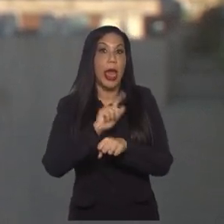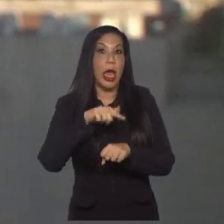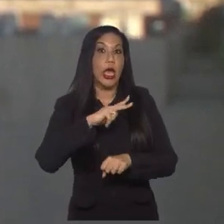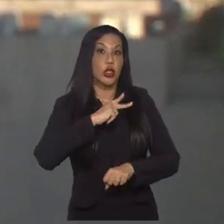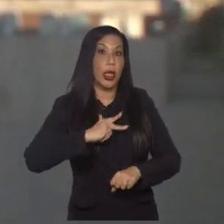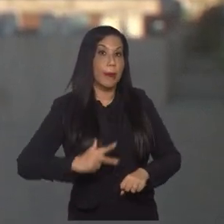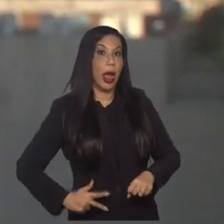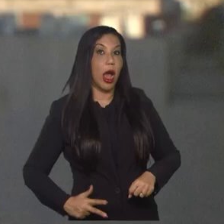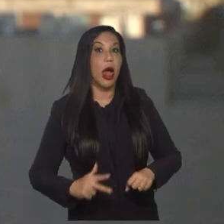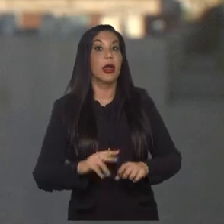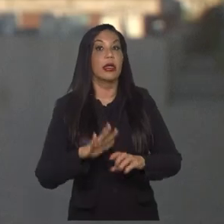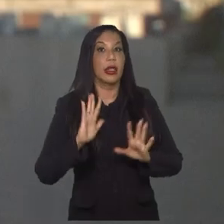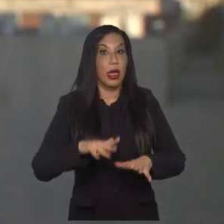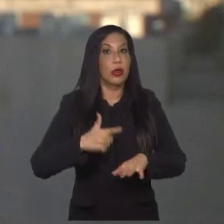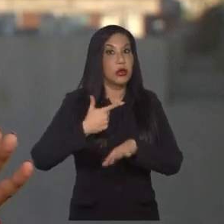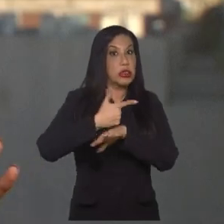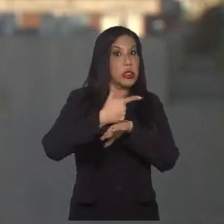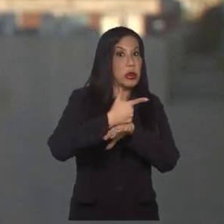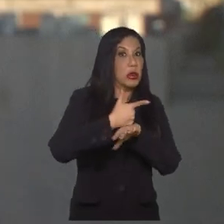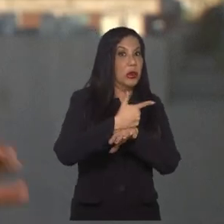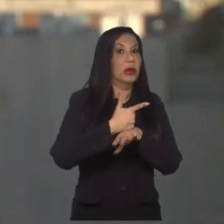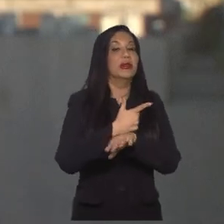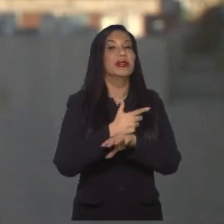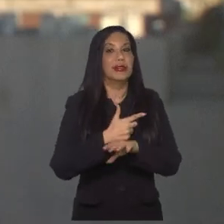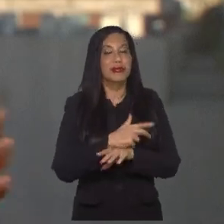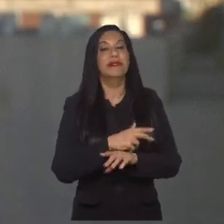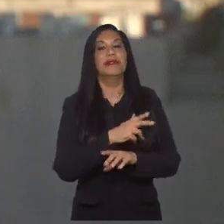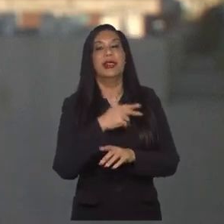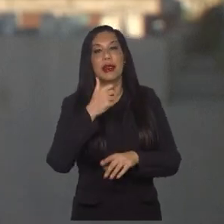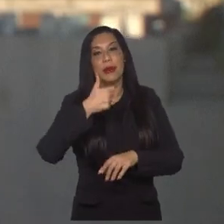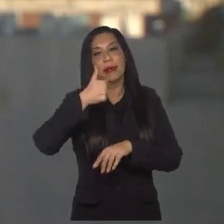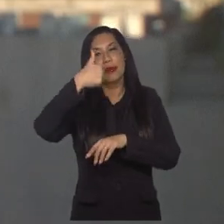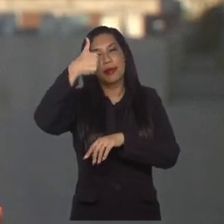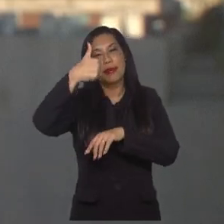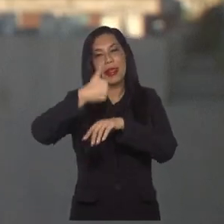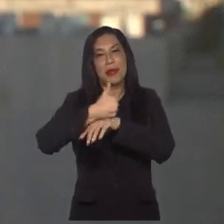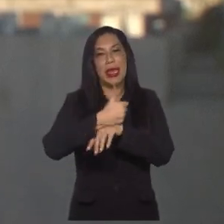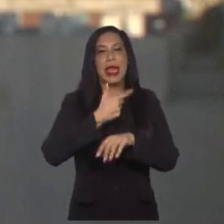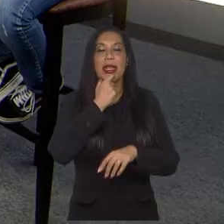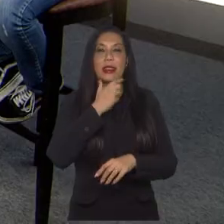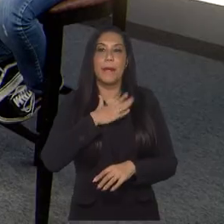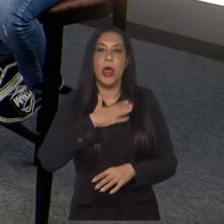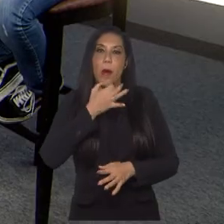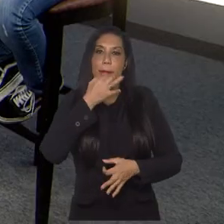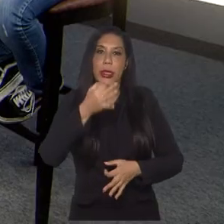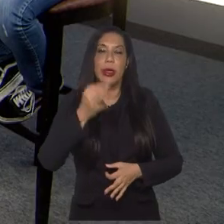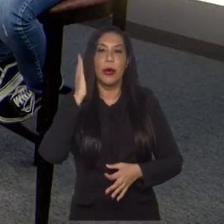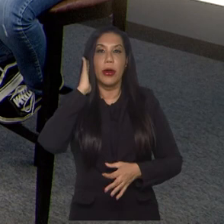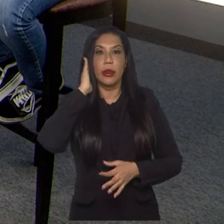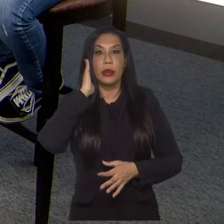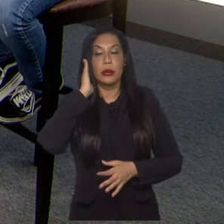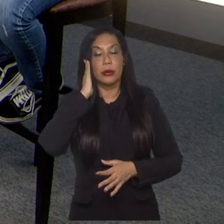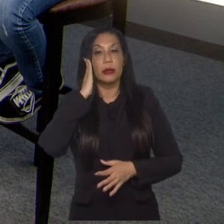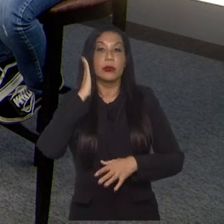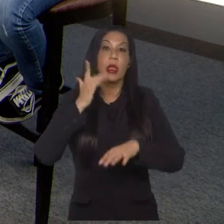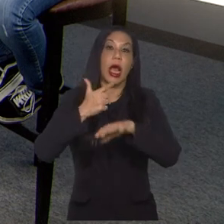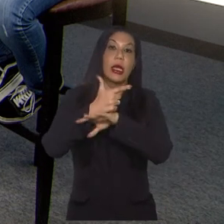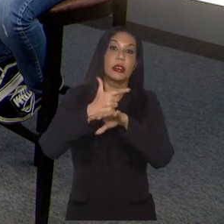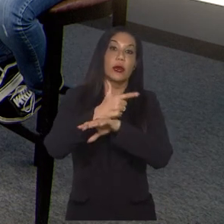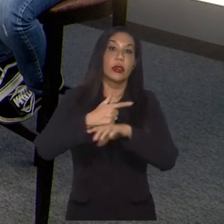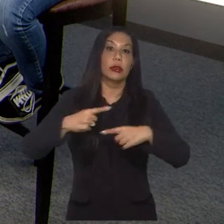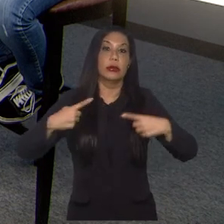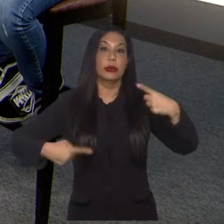Dinamarca, ela tá ali no segundo colocado, né, no segundo lugar. A Inglaterra, pra mim, ela vai ser a primeira, não tem muito como discutir. Só que essa briga pela segunda posição, ela vai ser